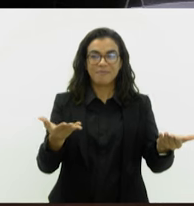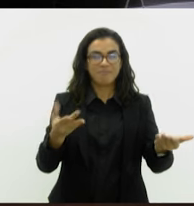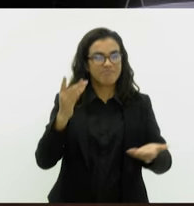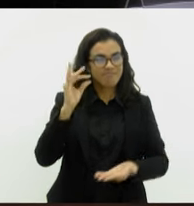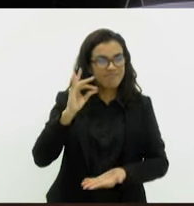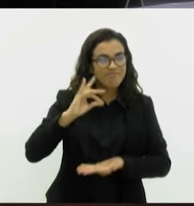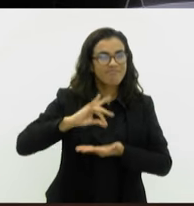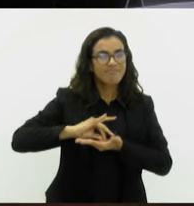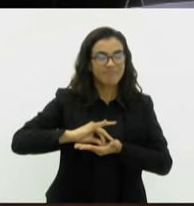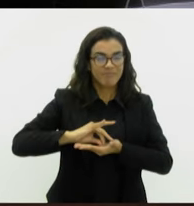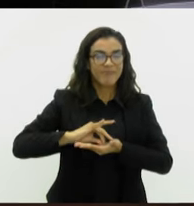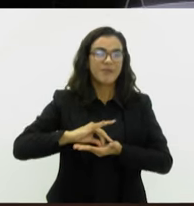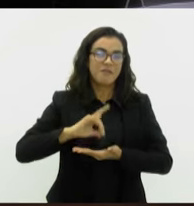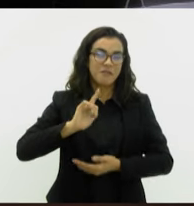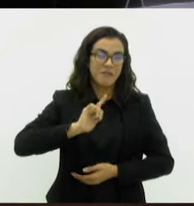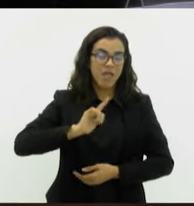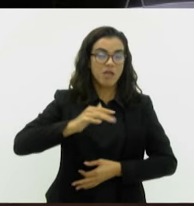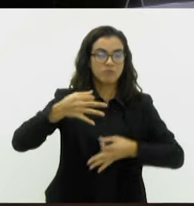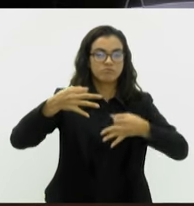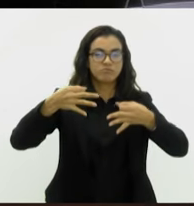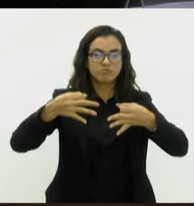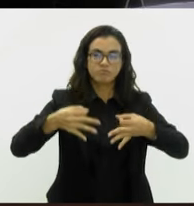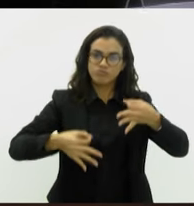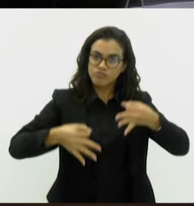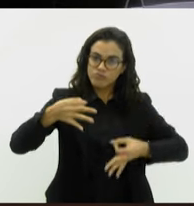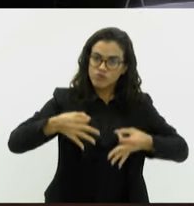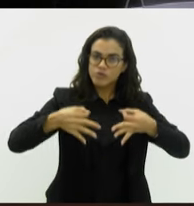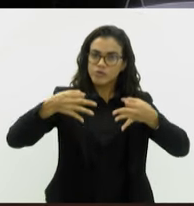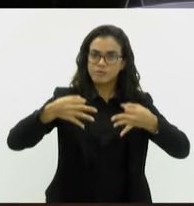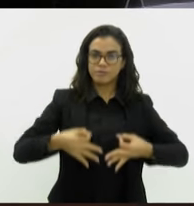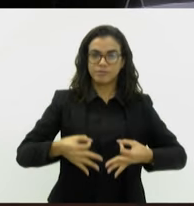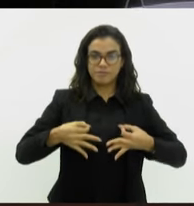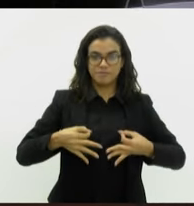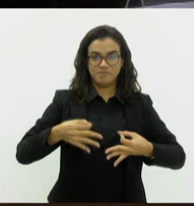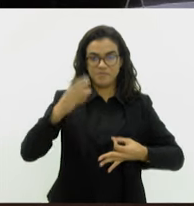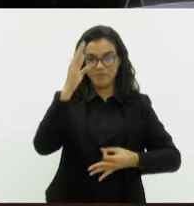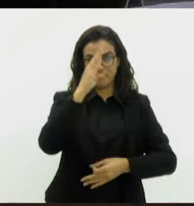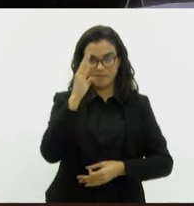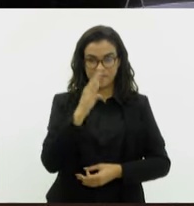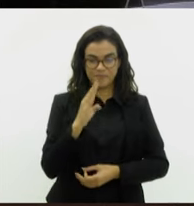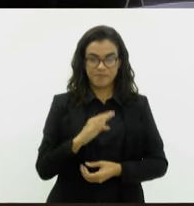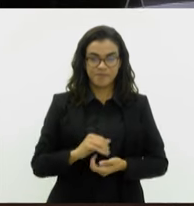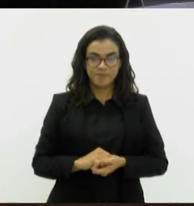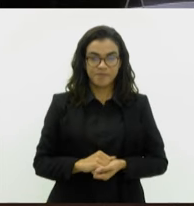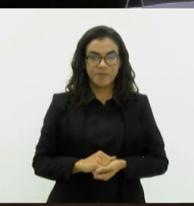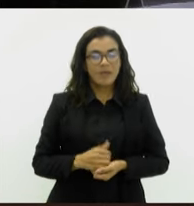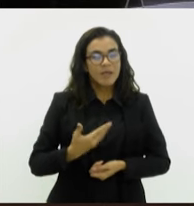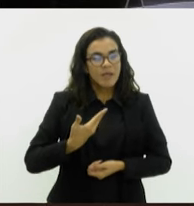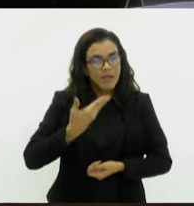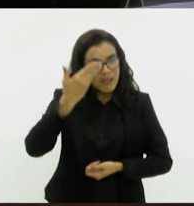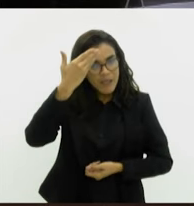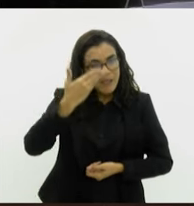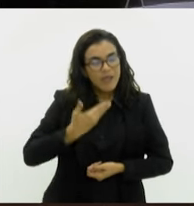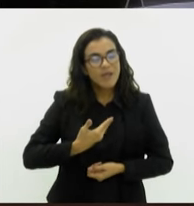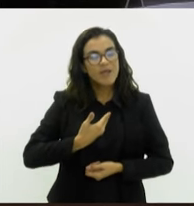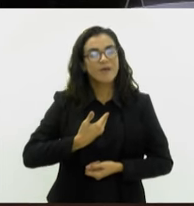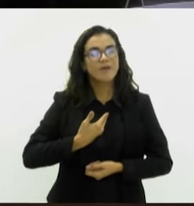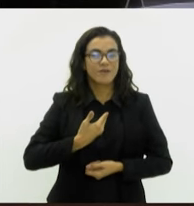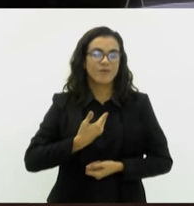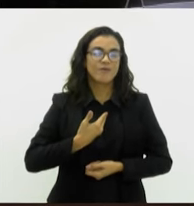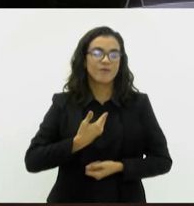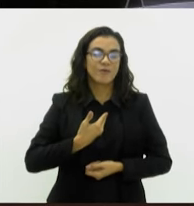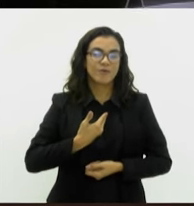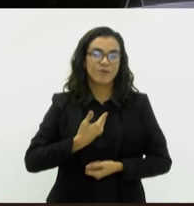fato aconteça a justiça nesse país eu quero